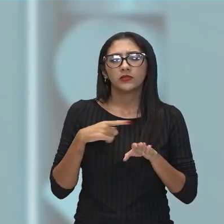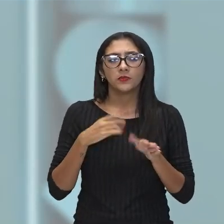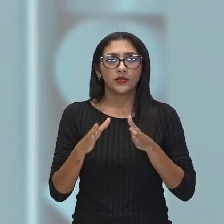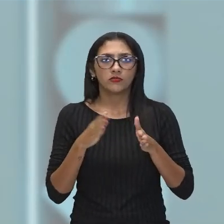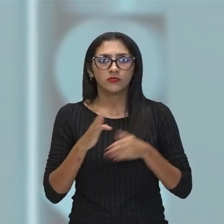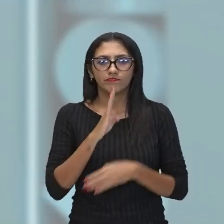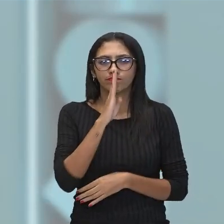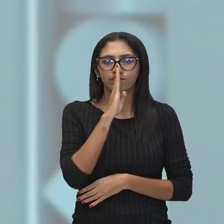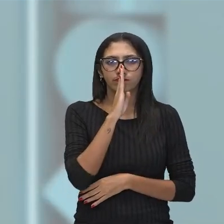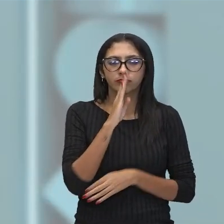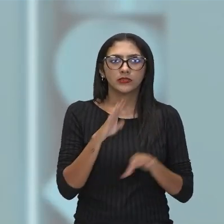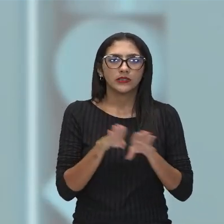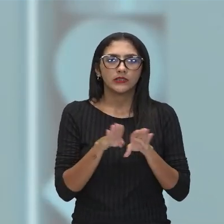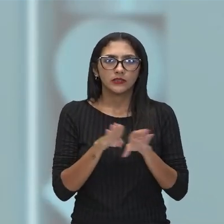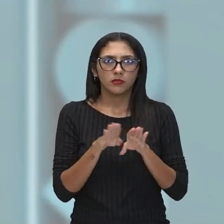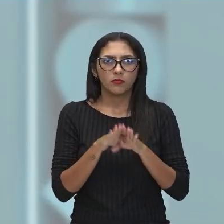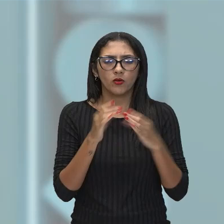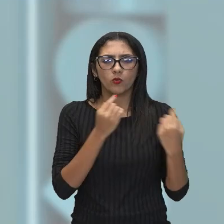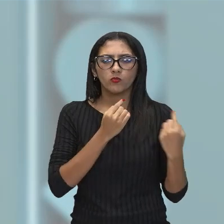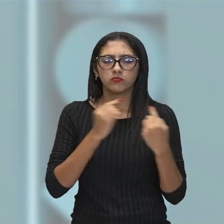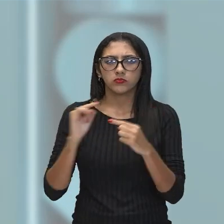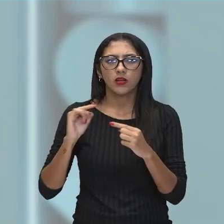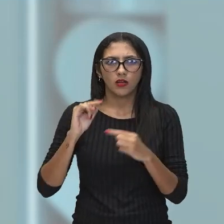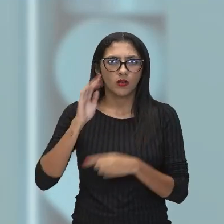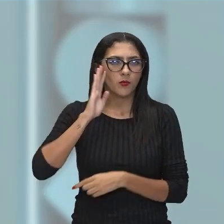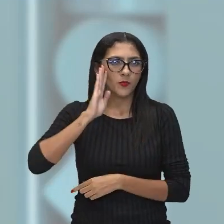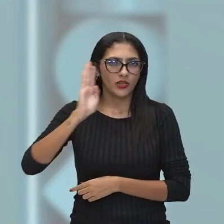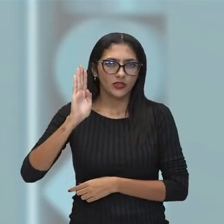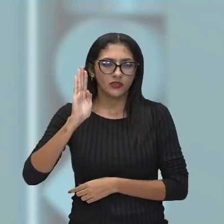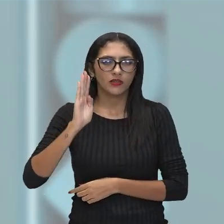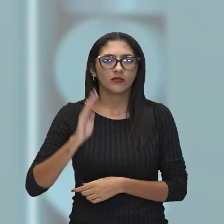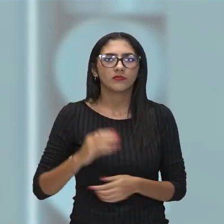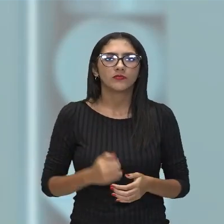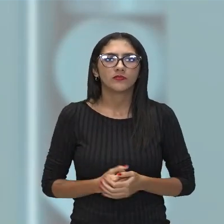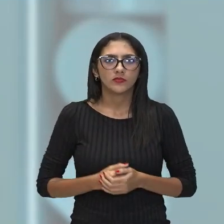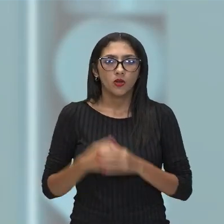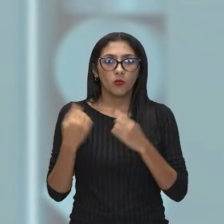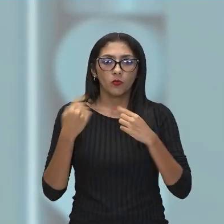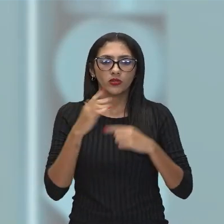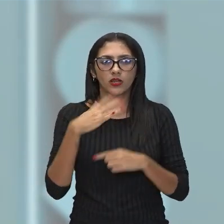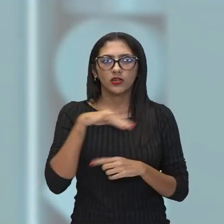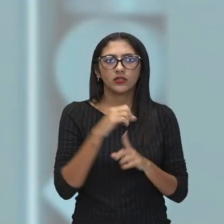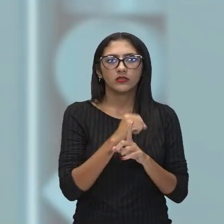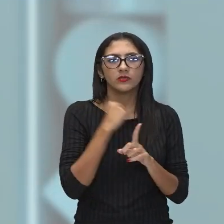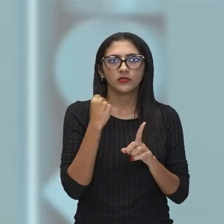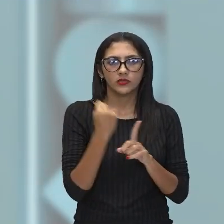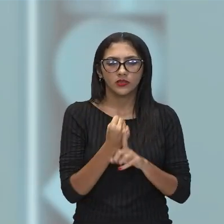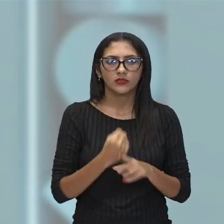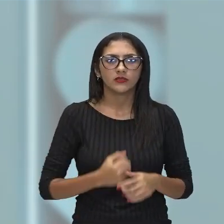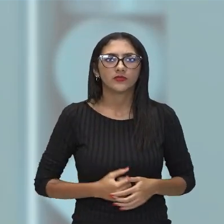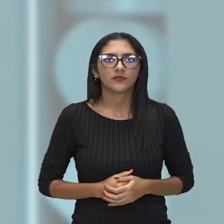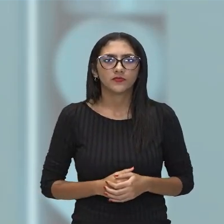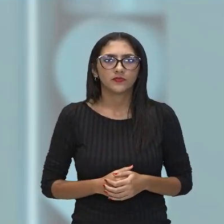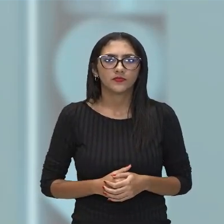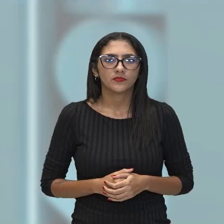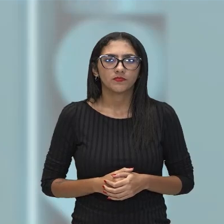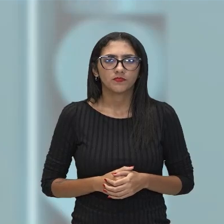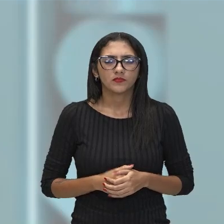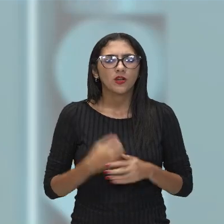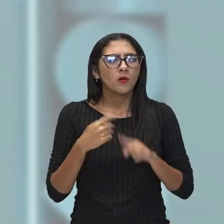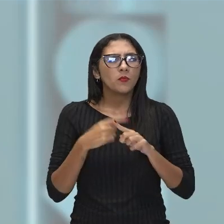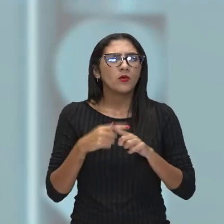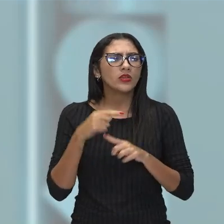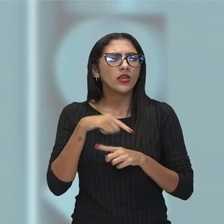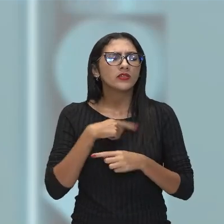o regime militar como um todo e as suas ações com a população, com a sociedade. Agora, por que este poema